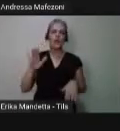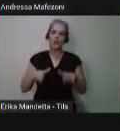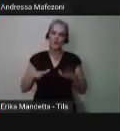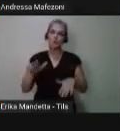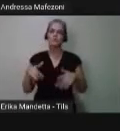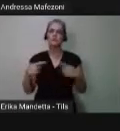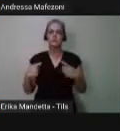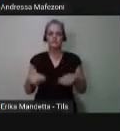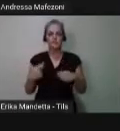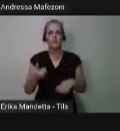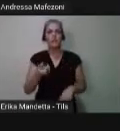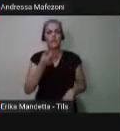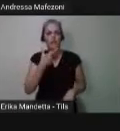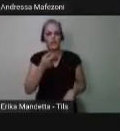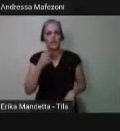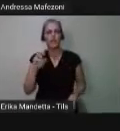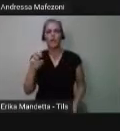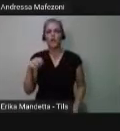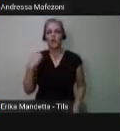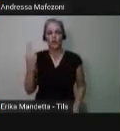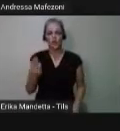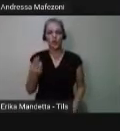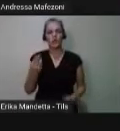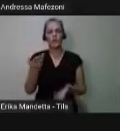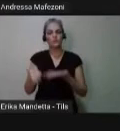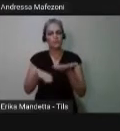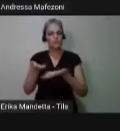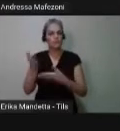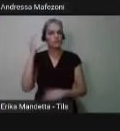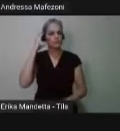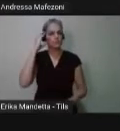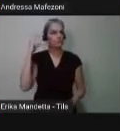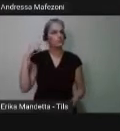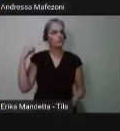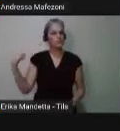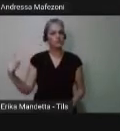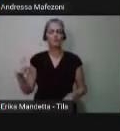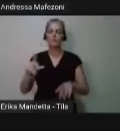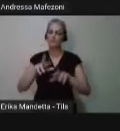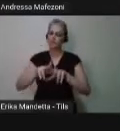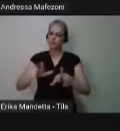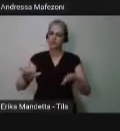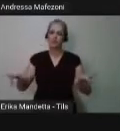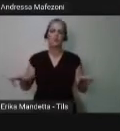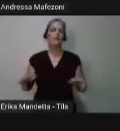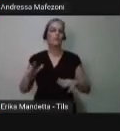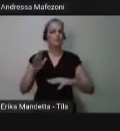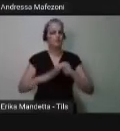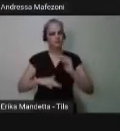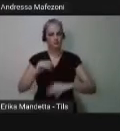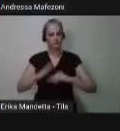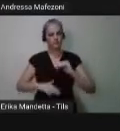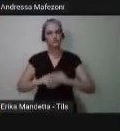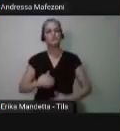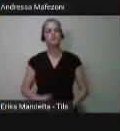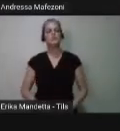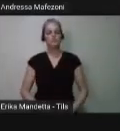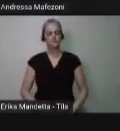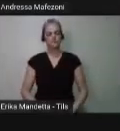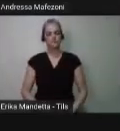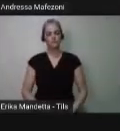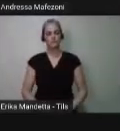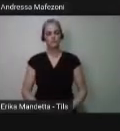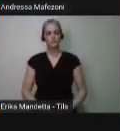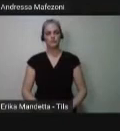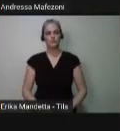de um fonoaudiólogo, ou vão precisar de outras especialidades. Então, nós não estamos aqui julgando